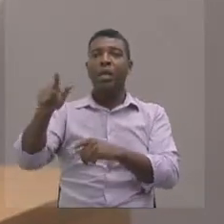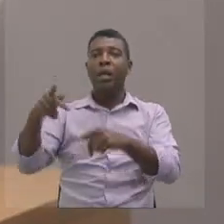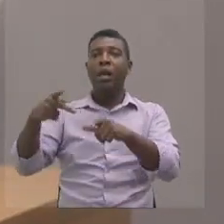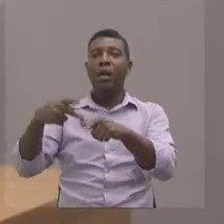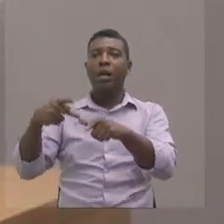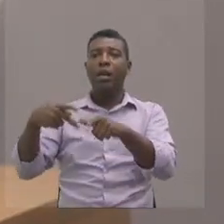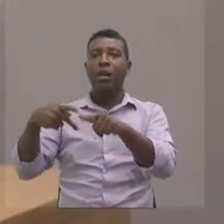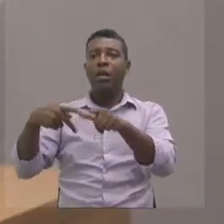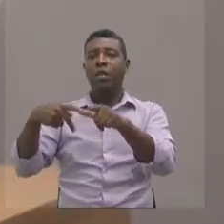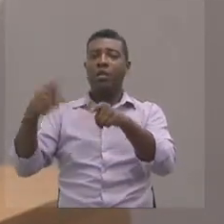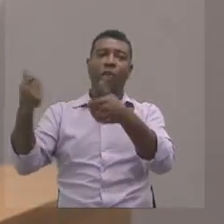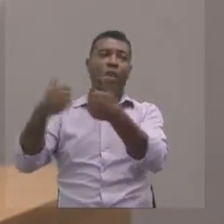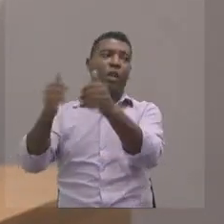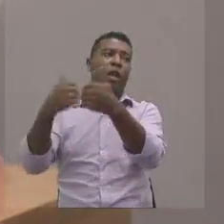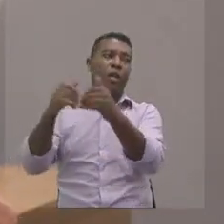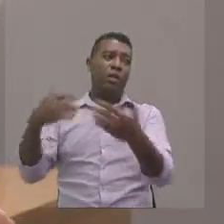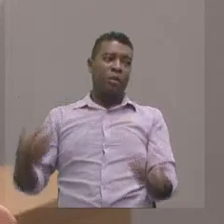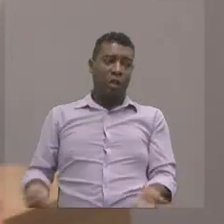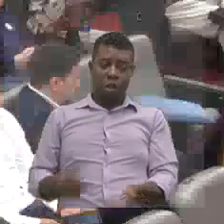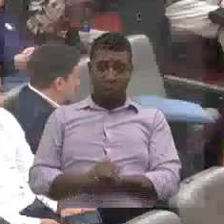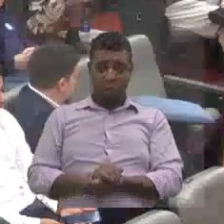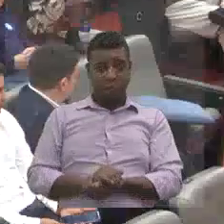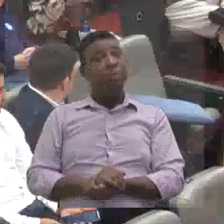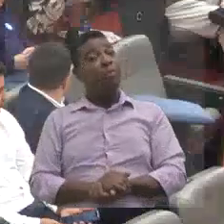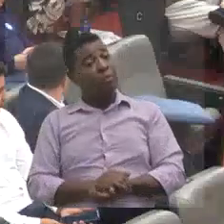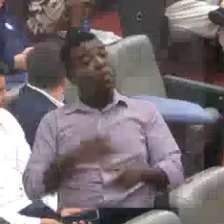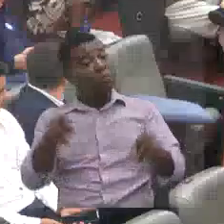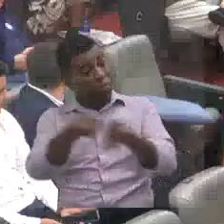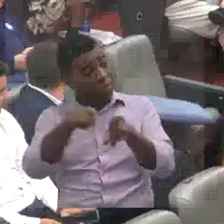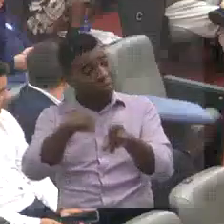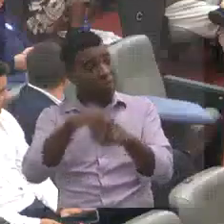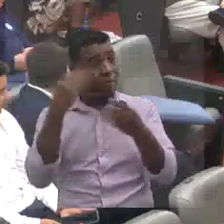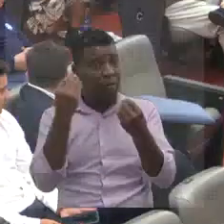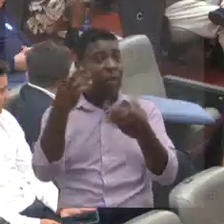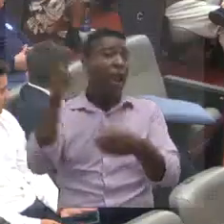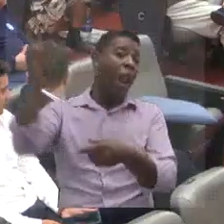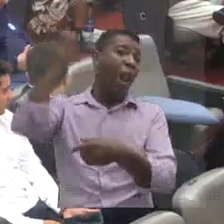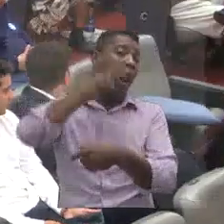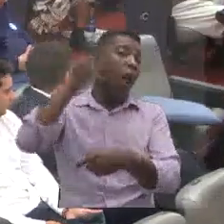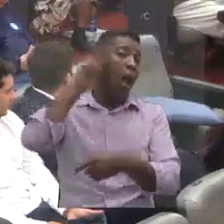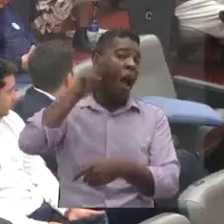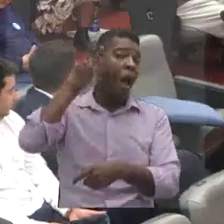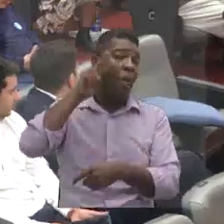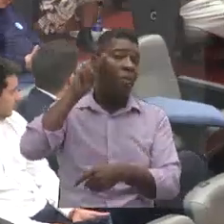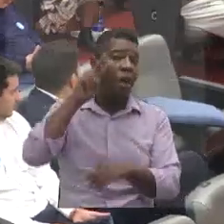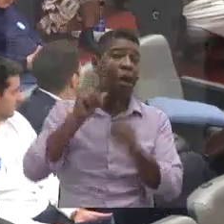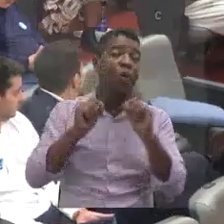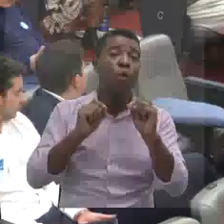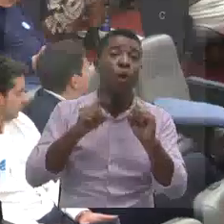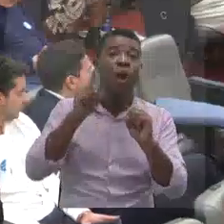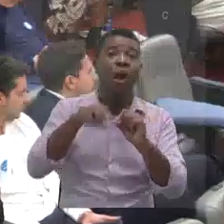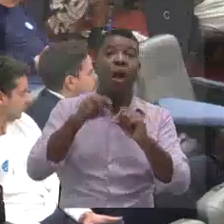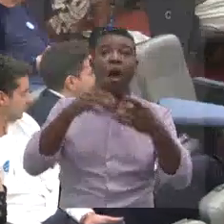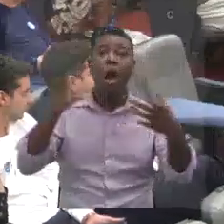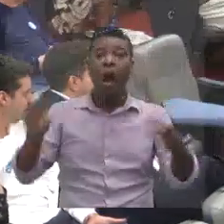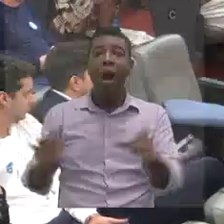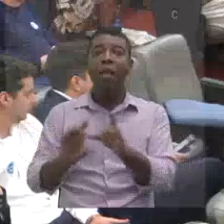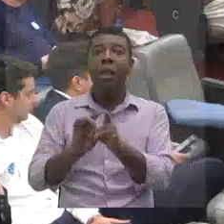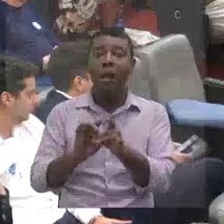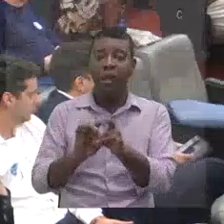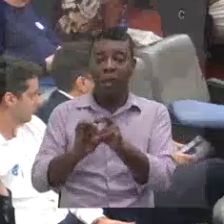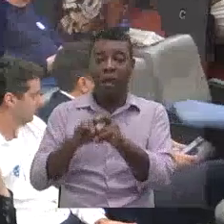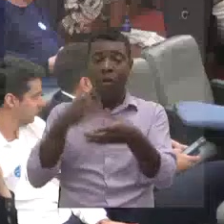Ah beleza e aí assim para lembrar também que a integração Metropolitana ela não é nada complexa porque se a gente